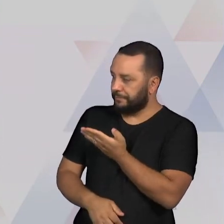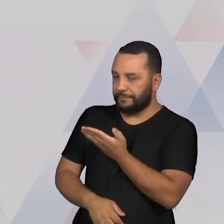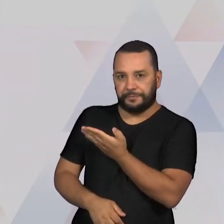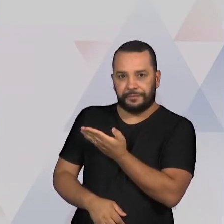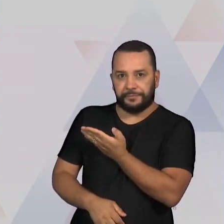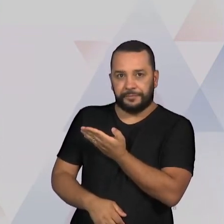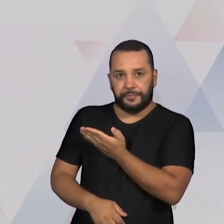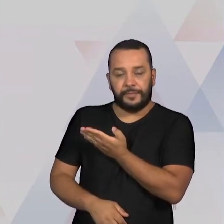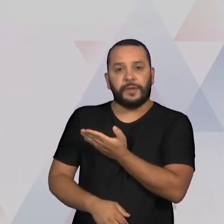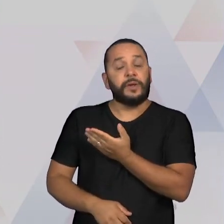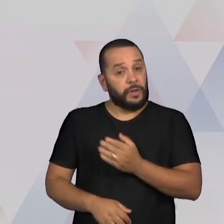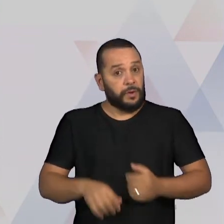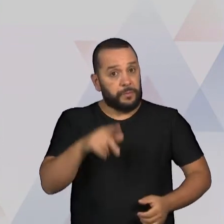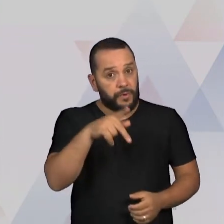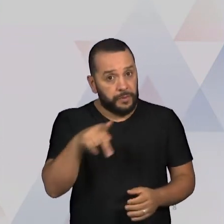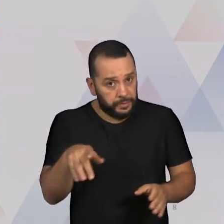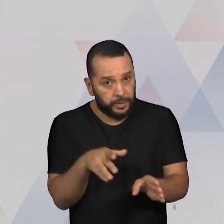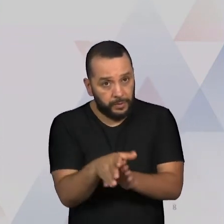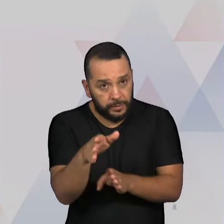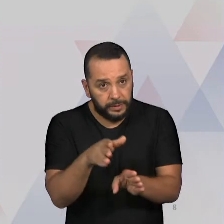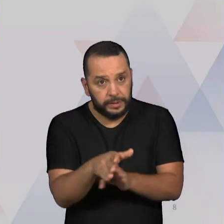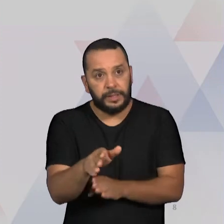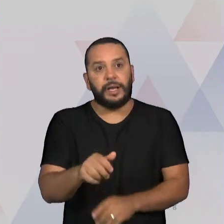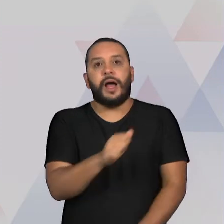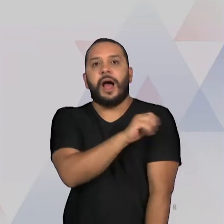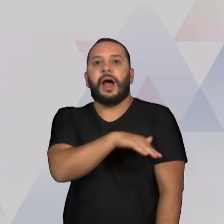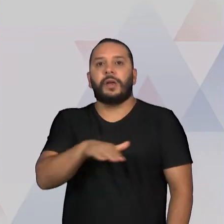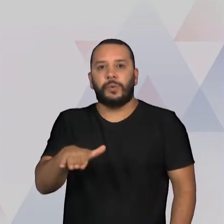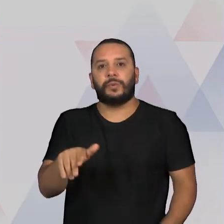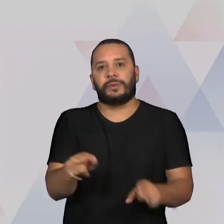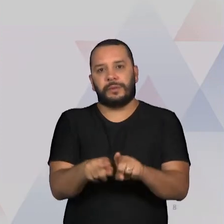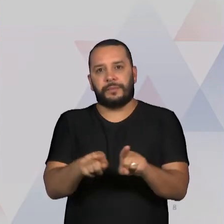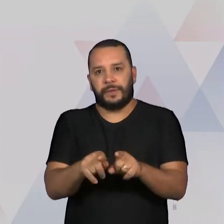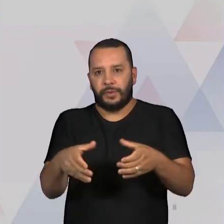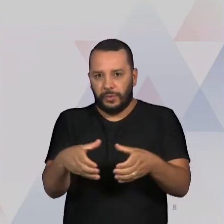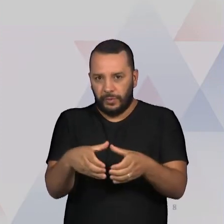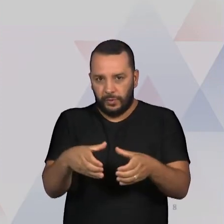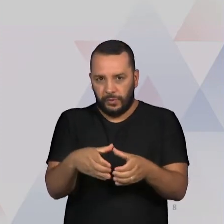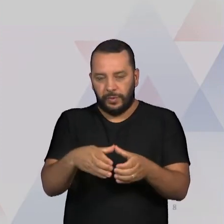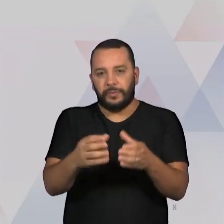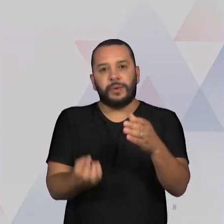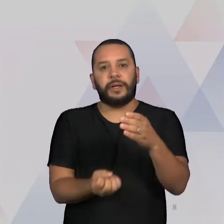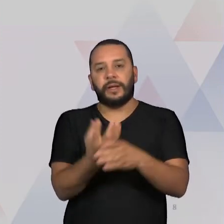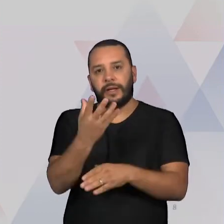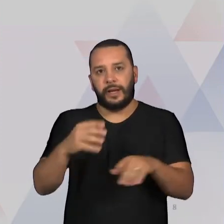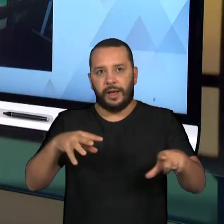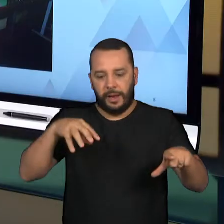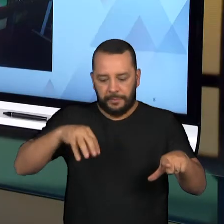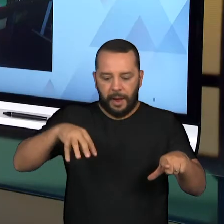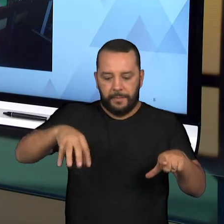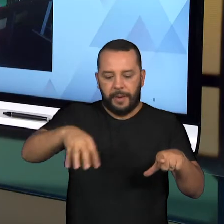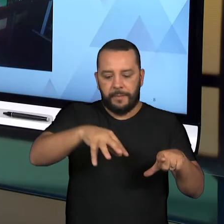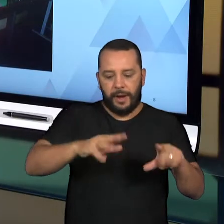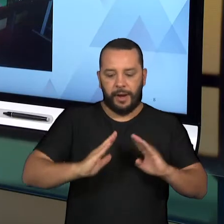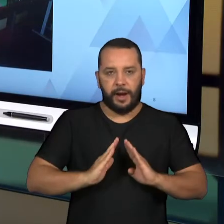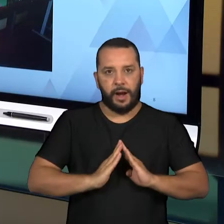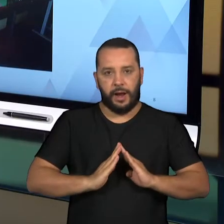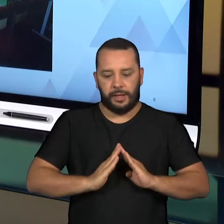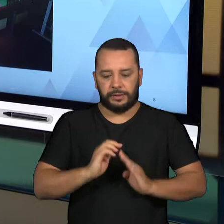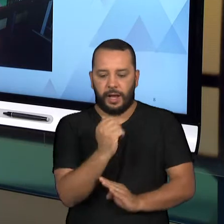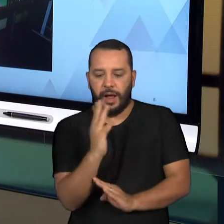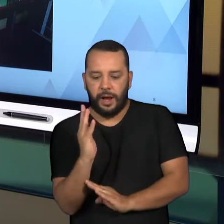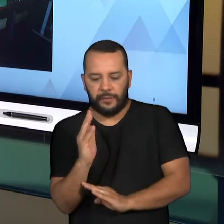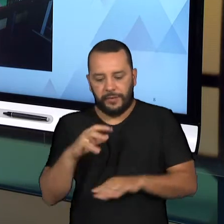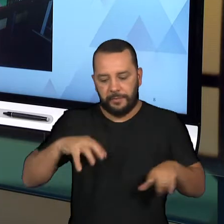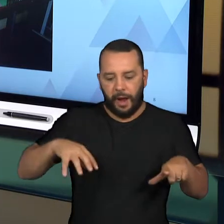que os alunos em grupos produzam maquetes representando um determinado lugar representando uma